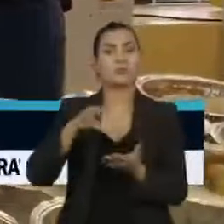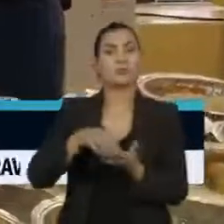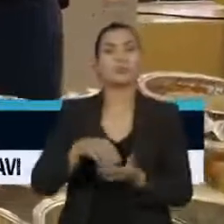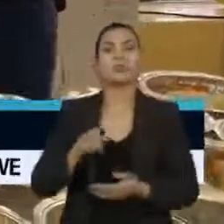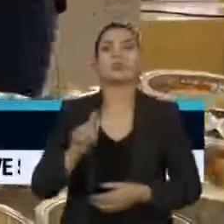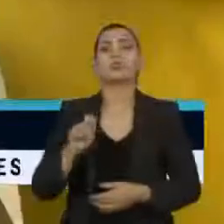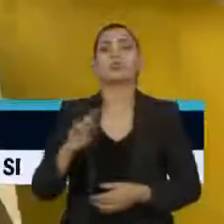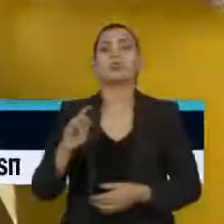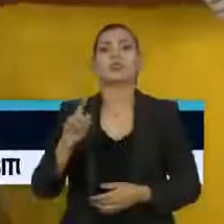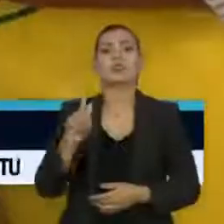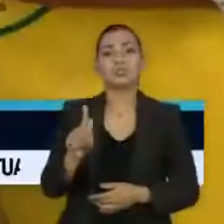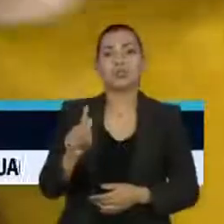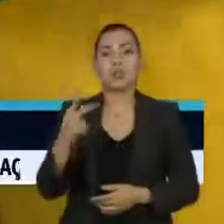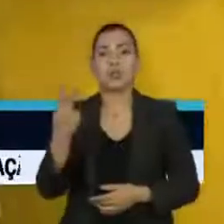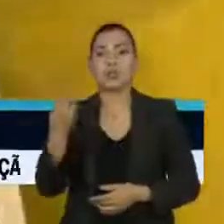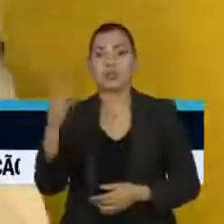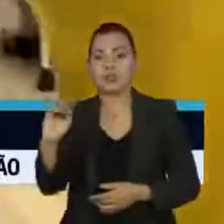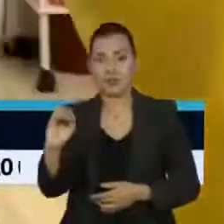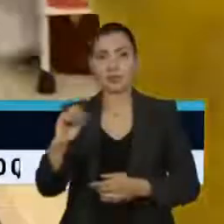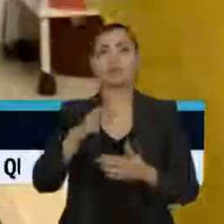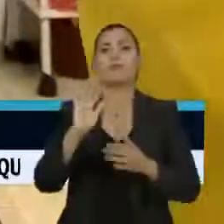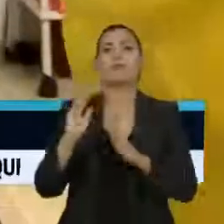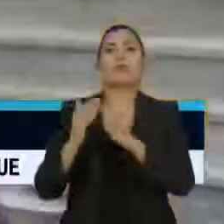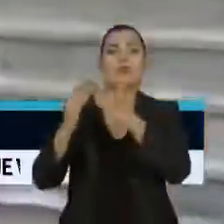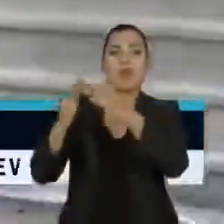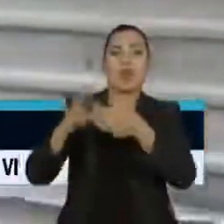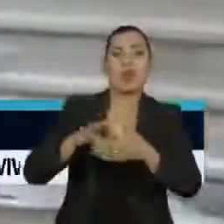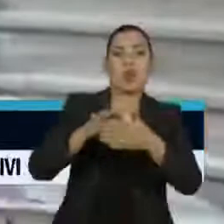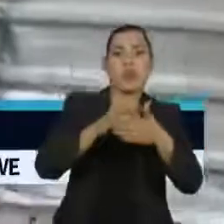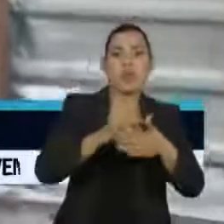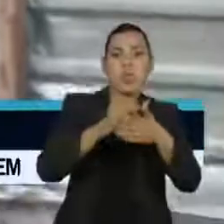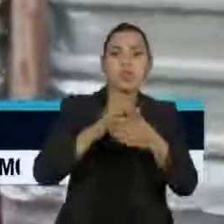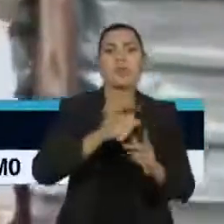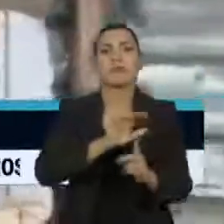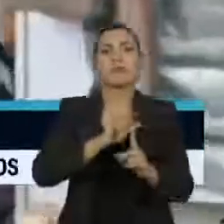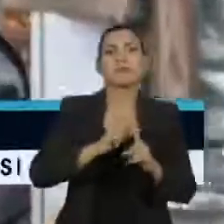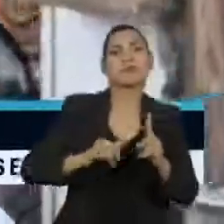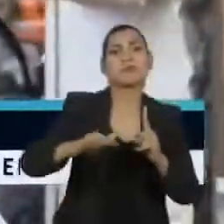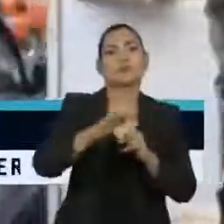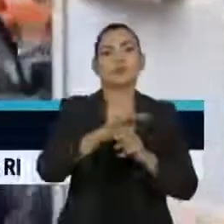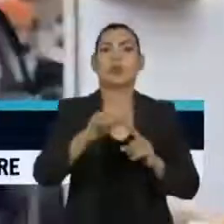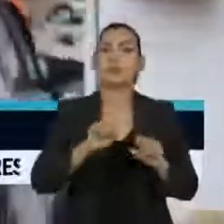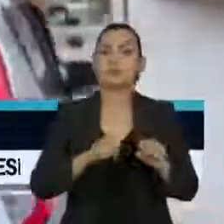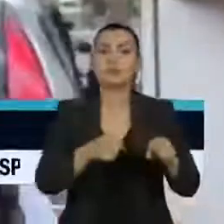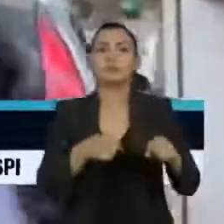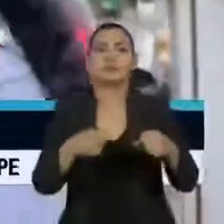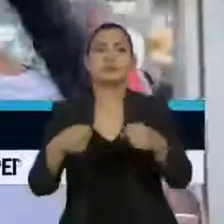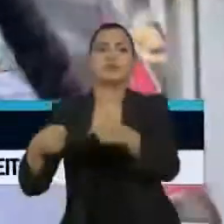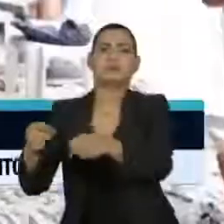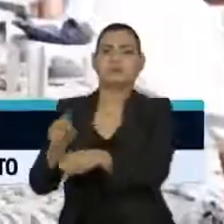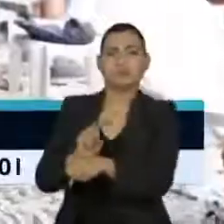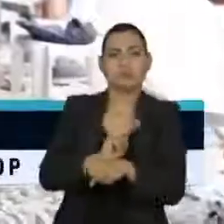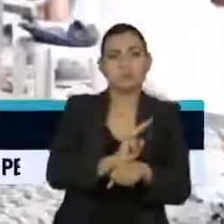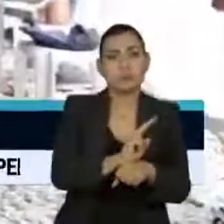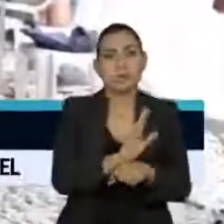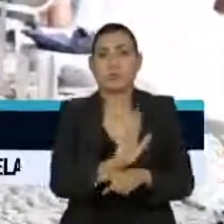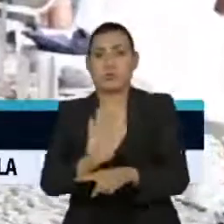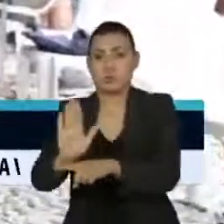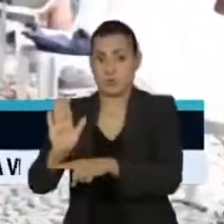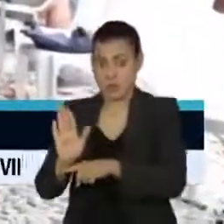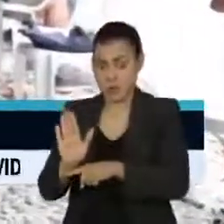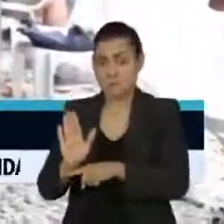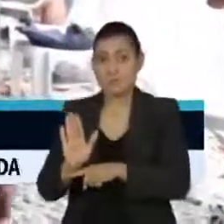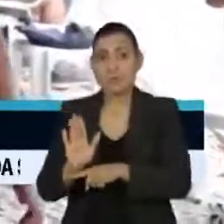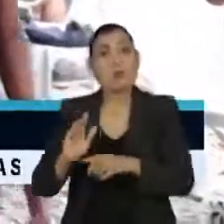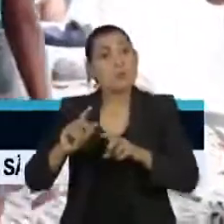G10 Favelas, que reúne líderes e empreendedores de impacto social, tem combatido a crise sanitária. Na linha